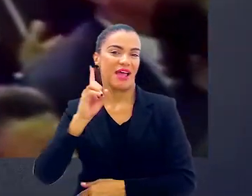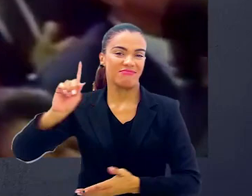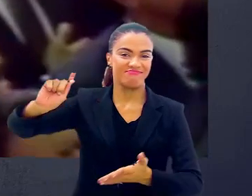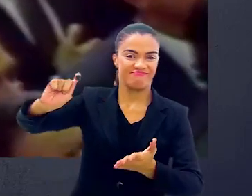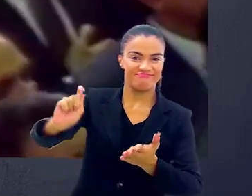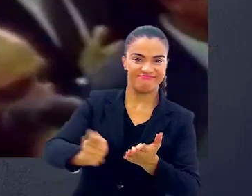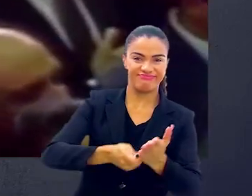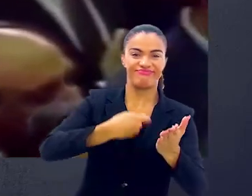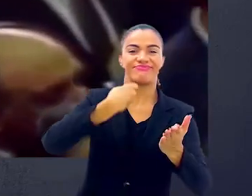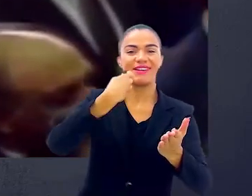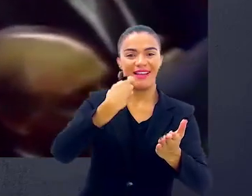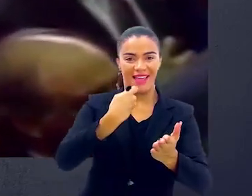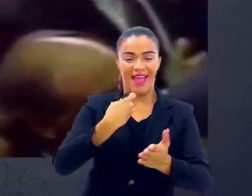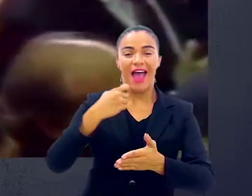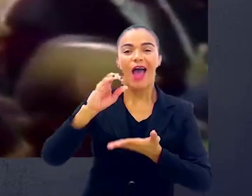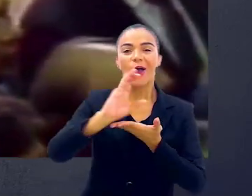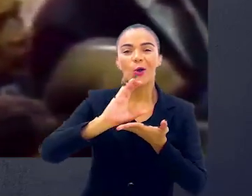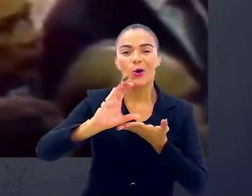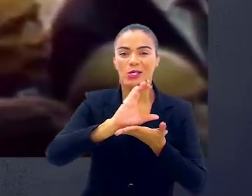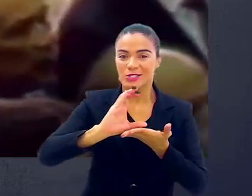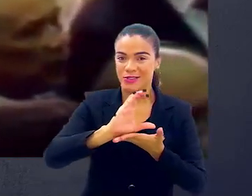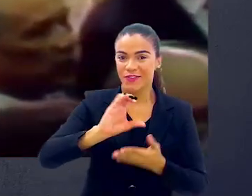escrever a Constituição Federal de